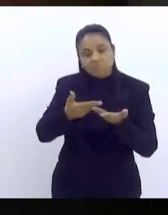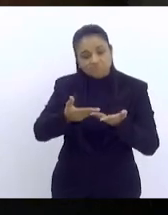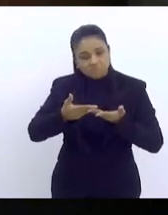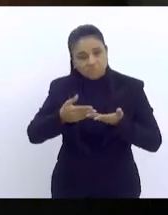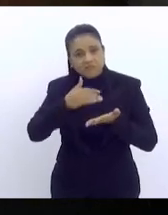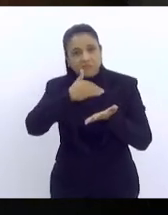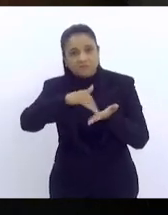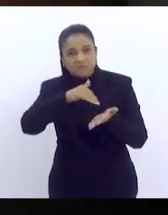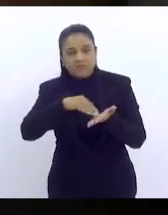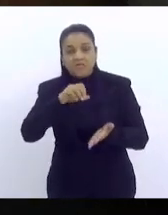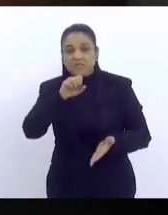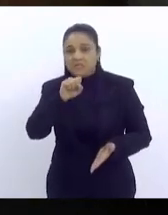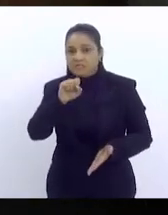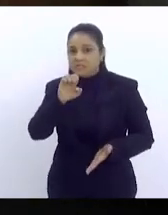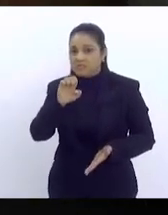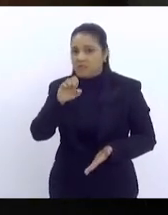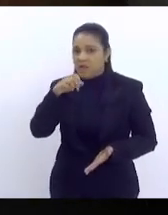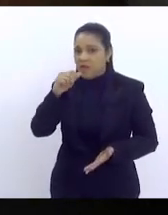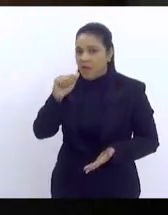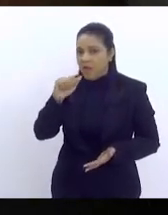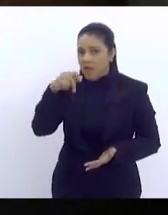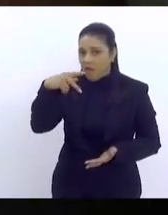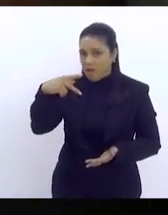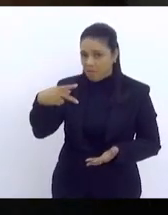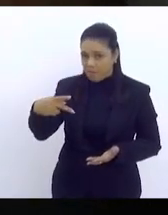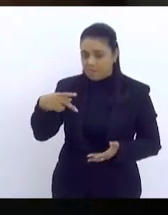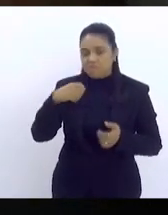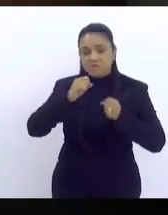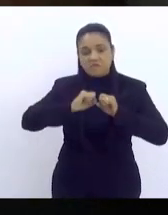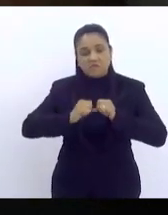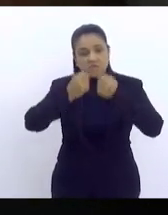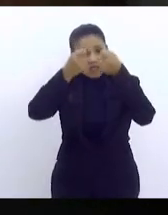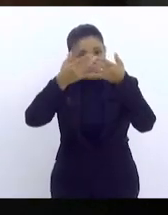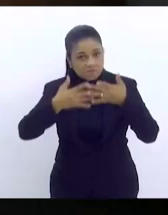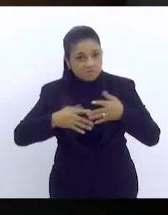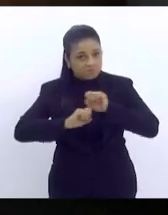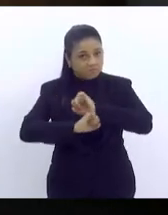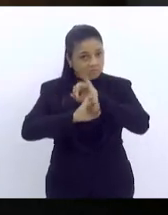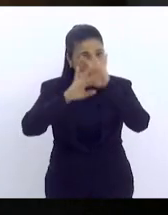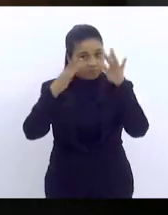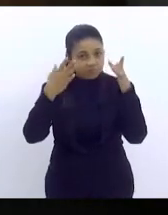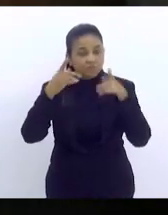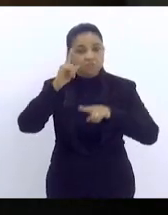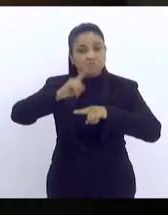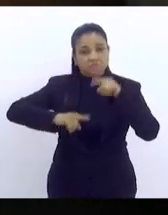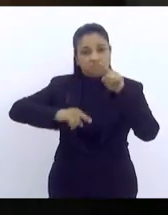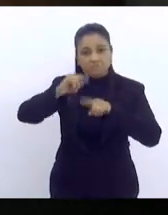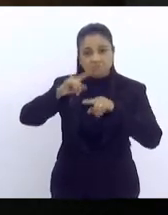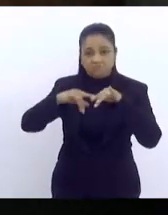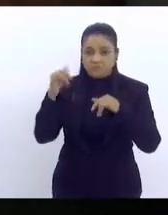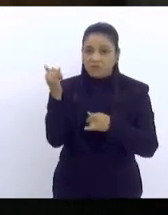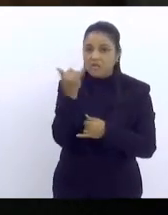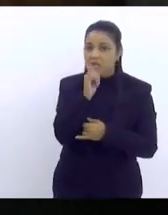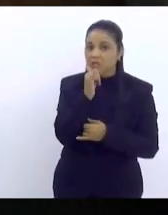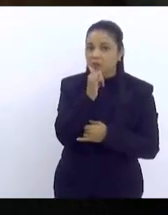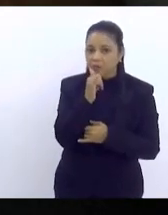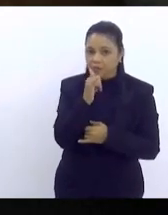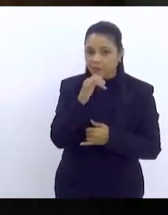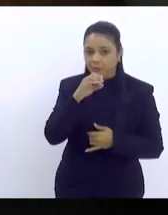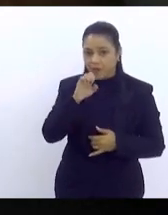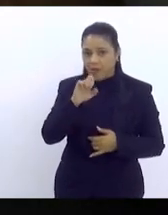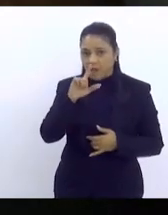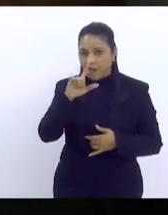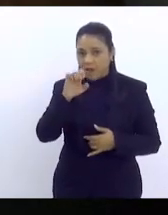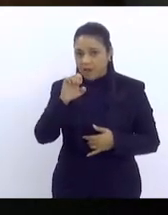da SEAP para fazer os devidos esclarecimentos sobre os equipamentos eletrônicos que